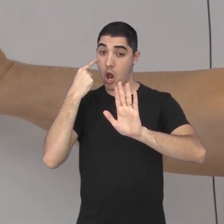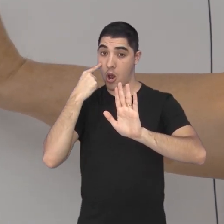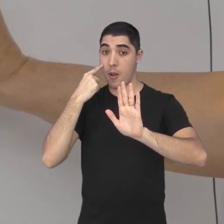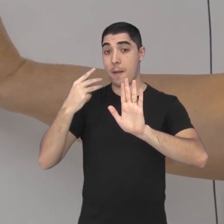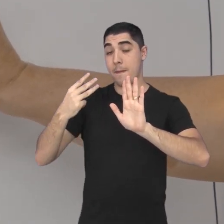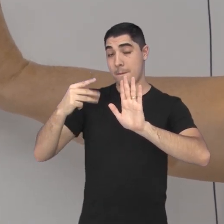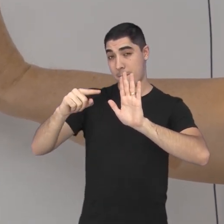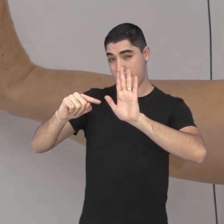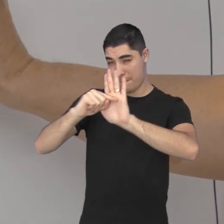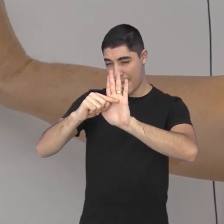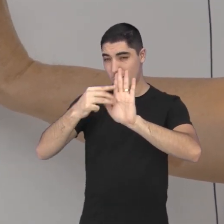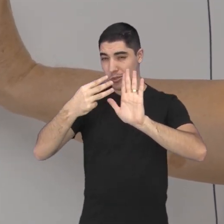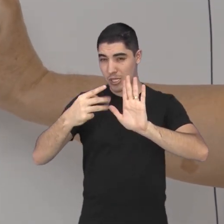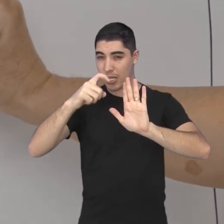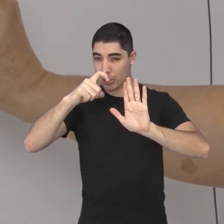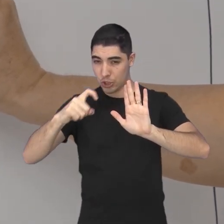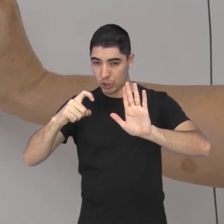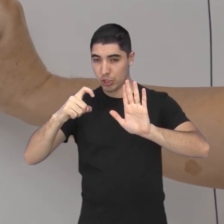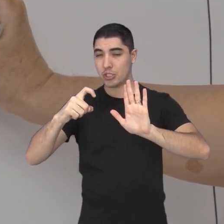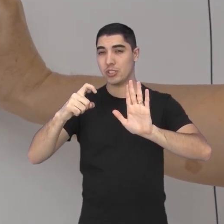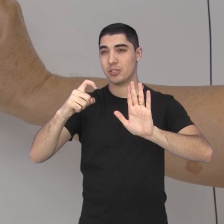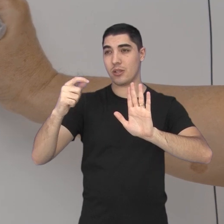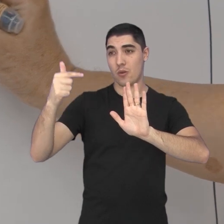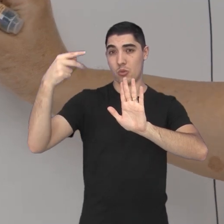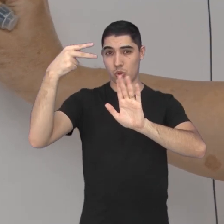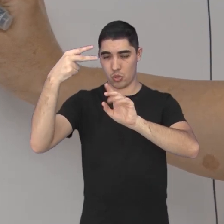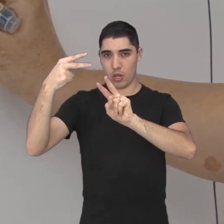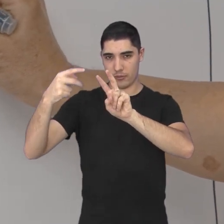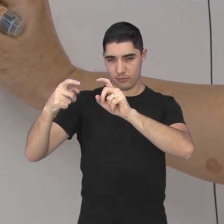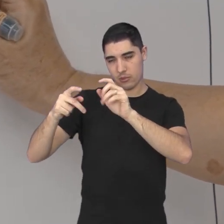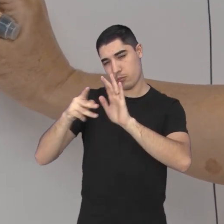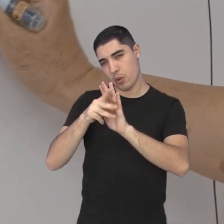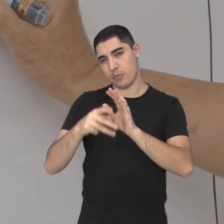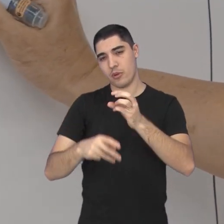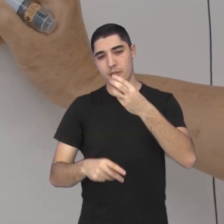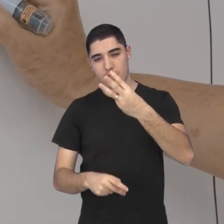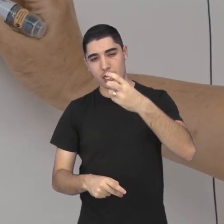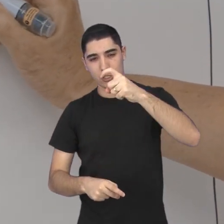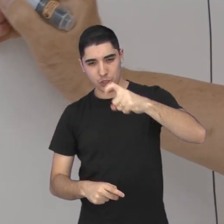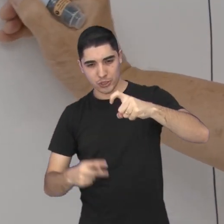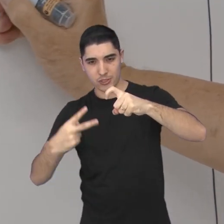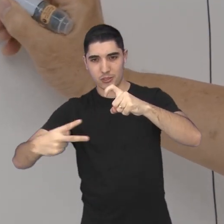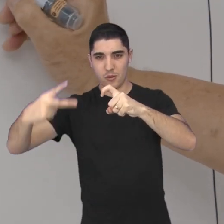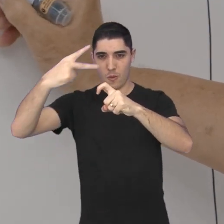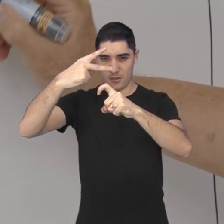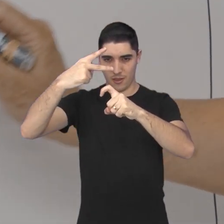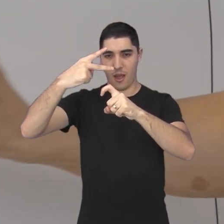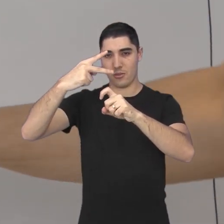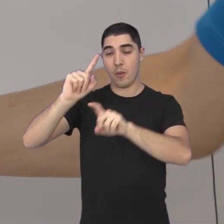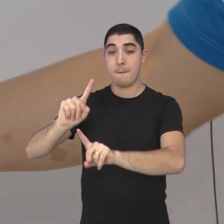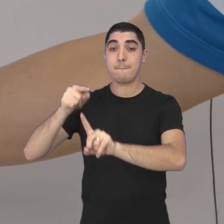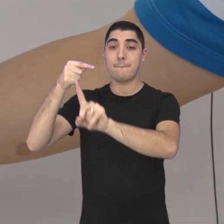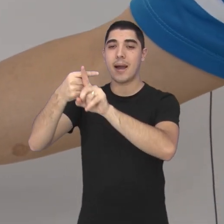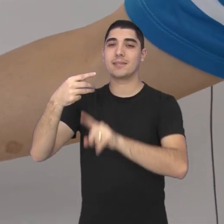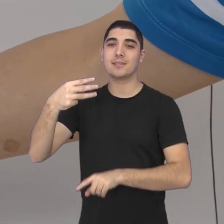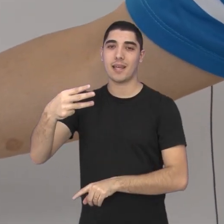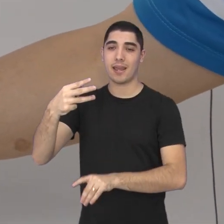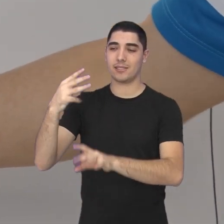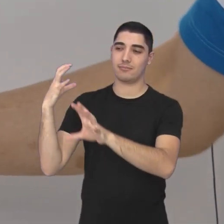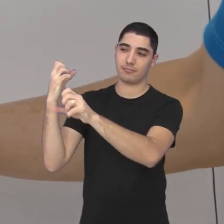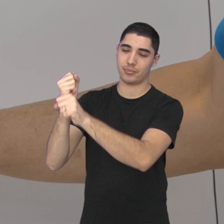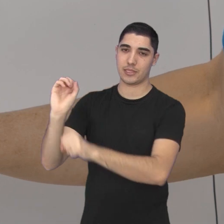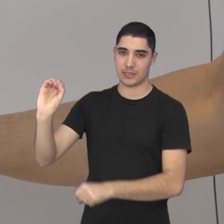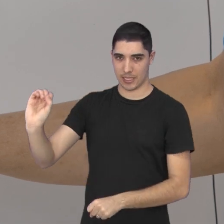menos 3x quadrado mais 3, igual a 0. Ainda a gente tem